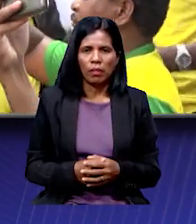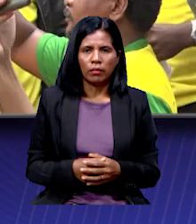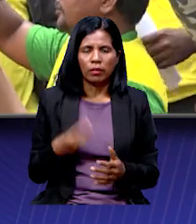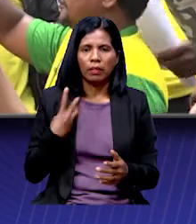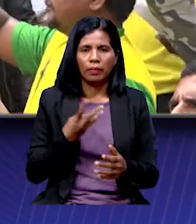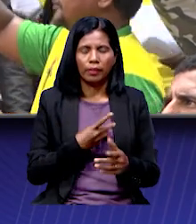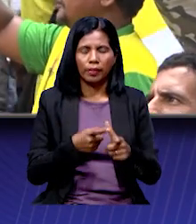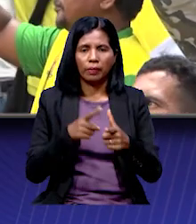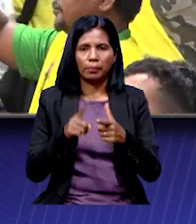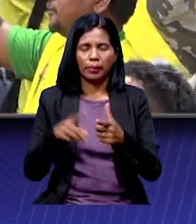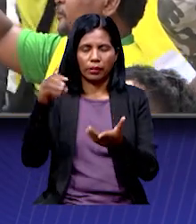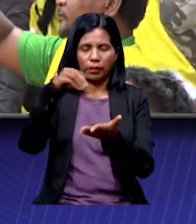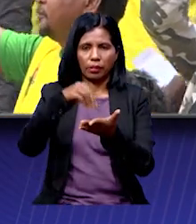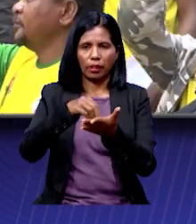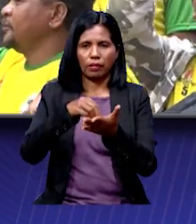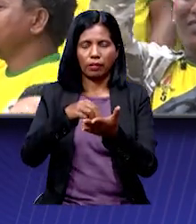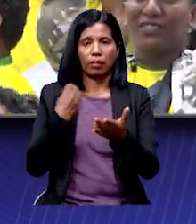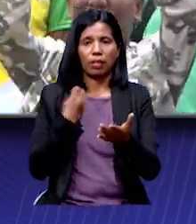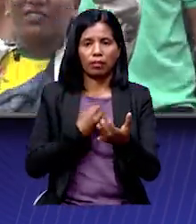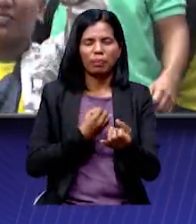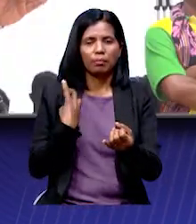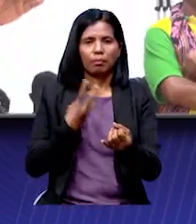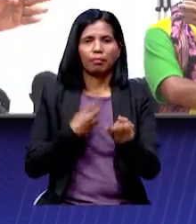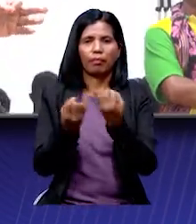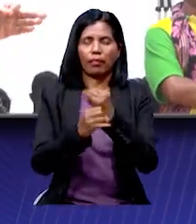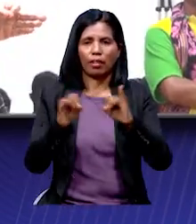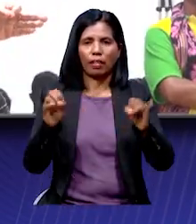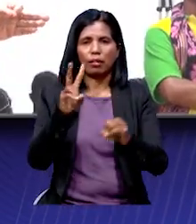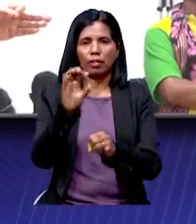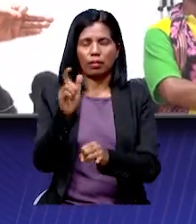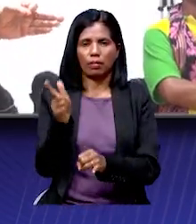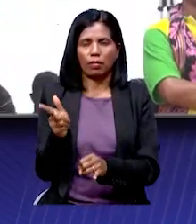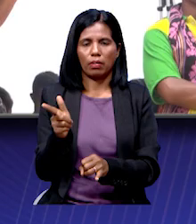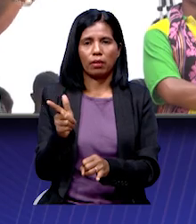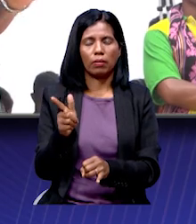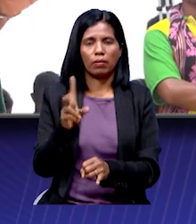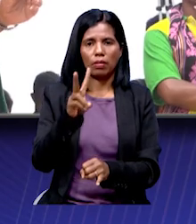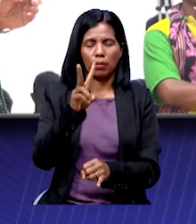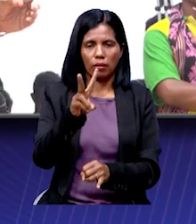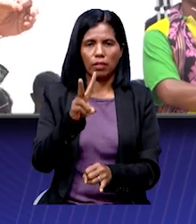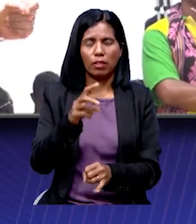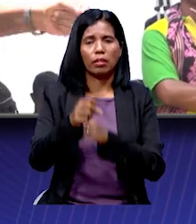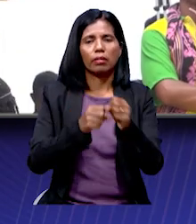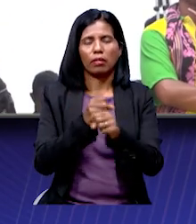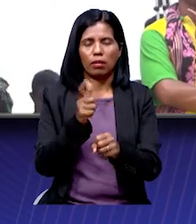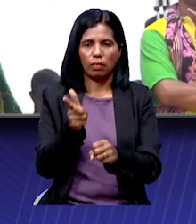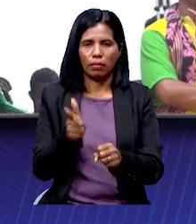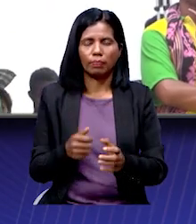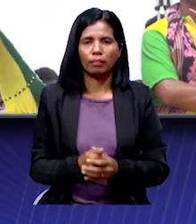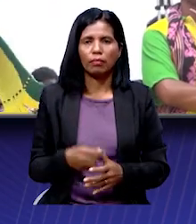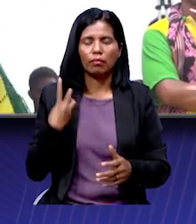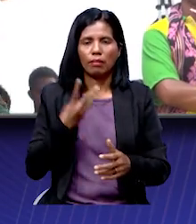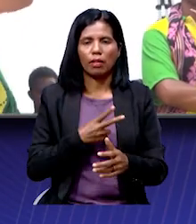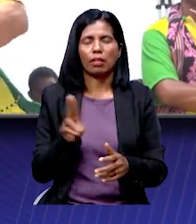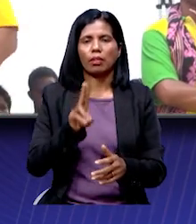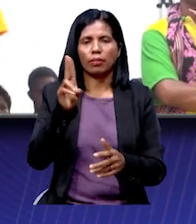de restaura ita ne tempresia e 2000 2. Tina Ronulona. Ita gasta